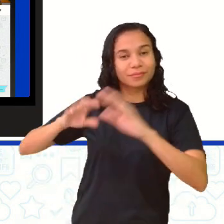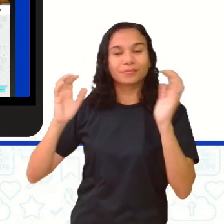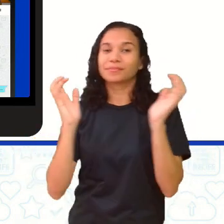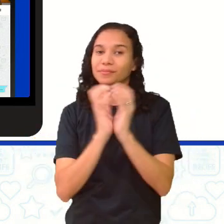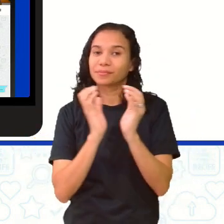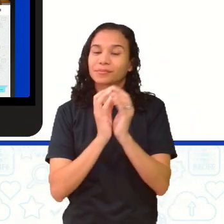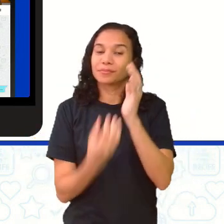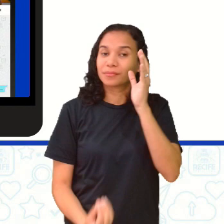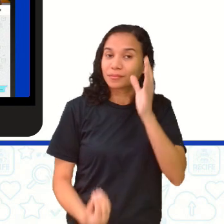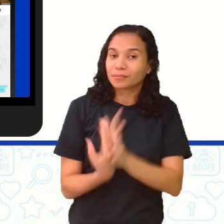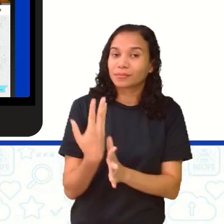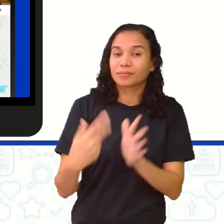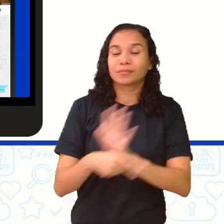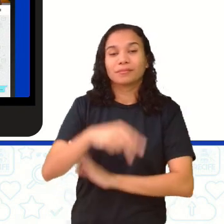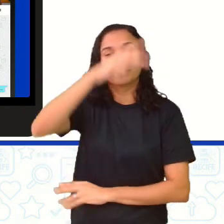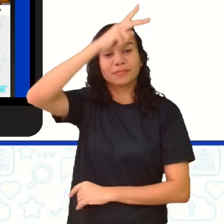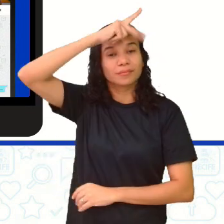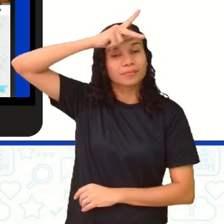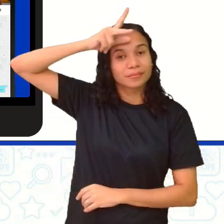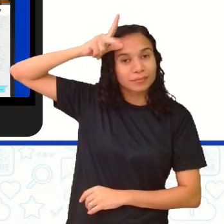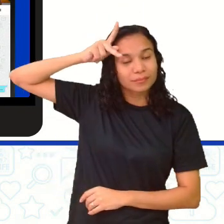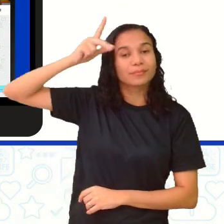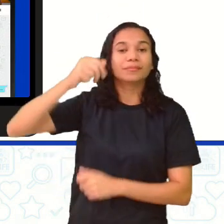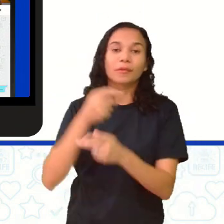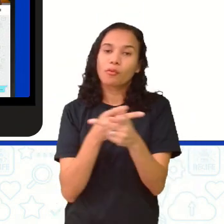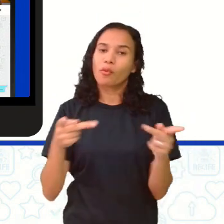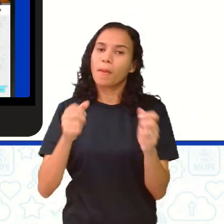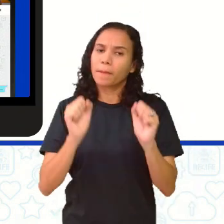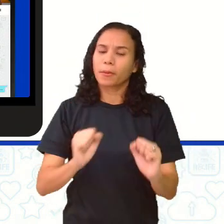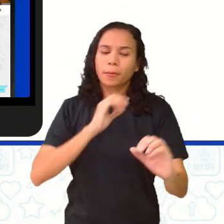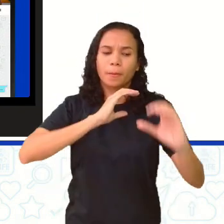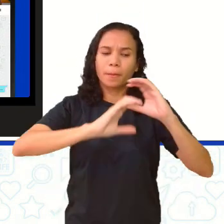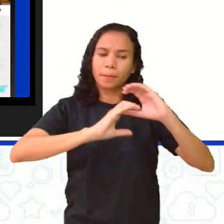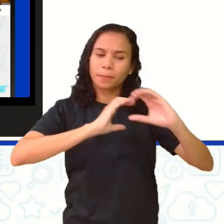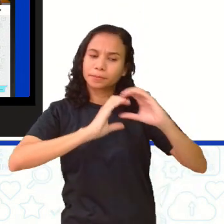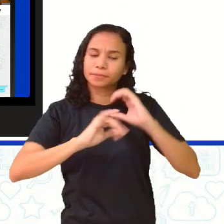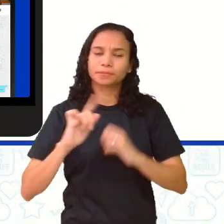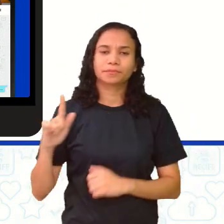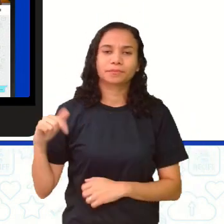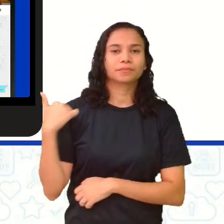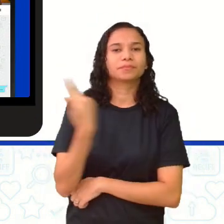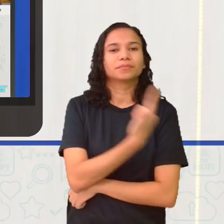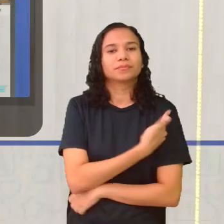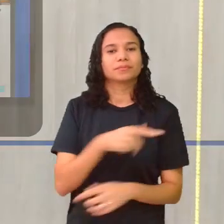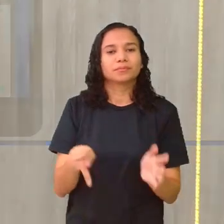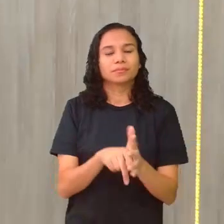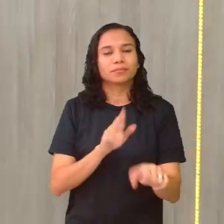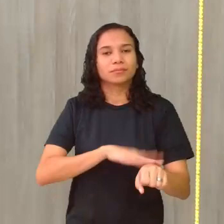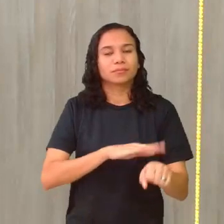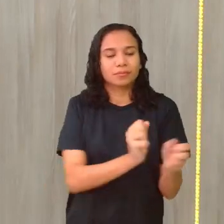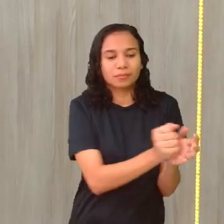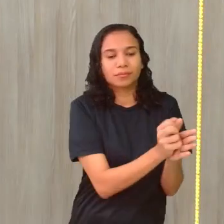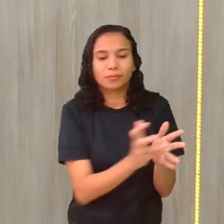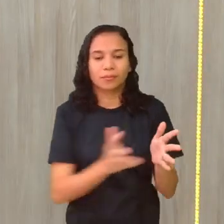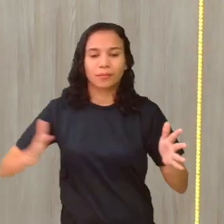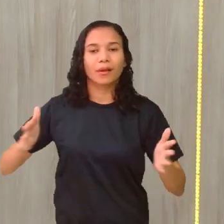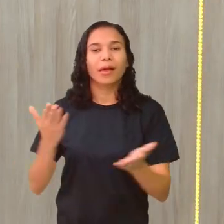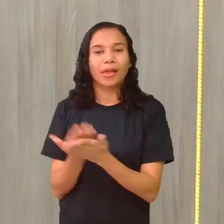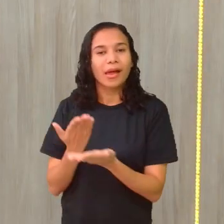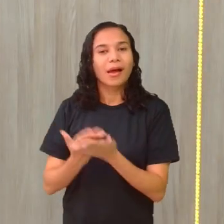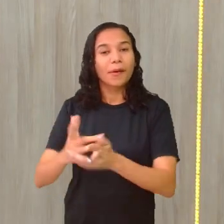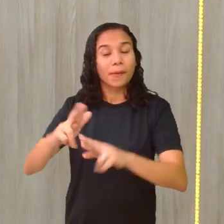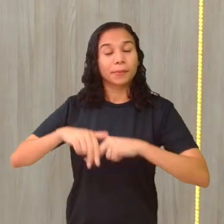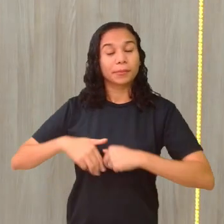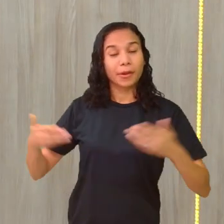plataforma criada aí pela prefeitura para que vocês possam se comunicar com a gente durante a aula ao vivo. Então,